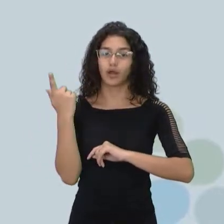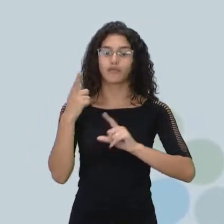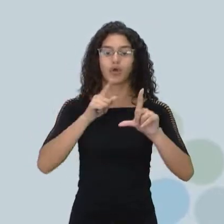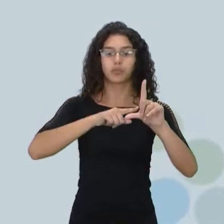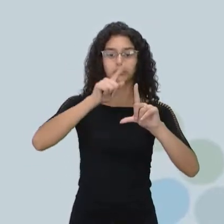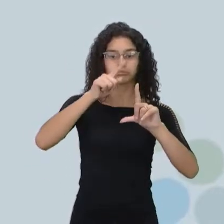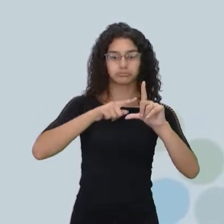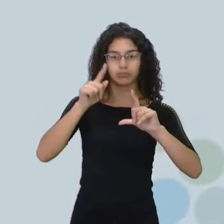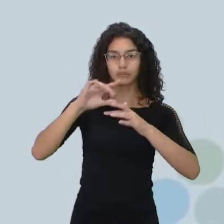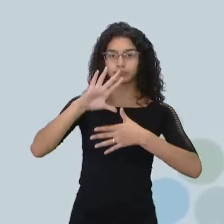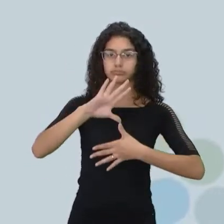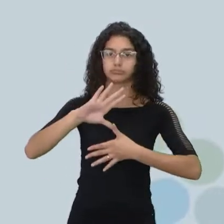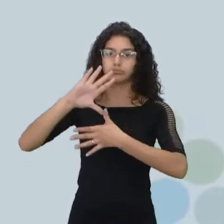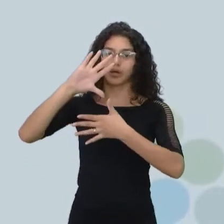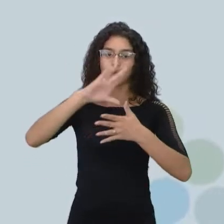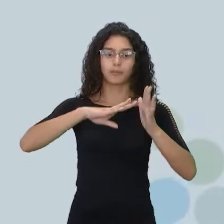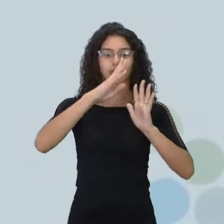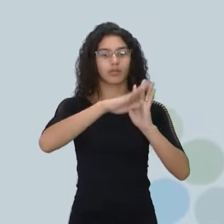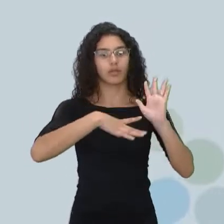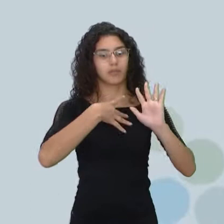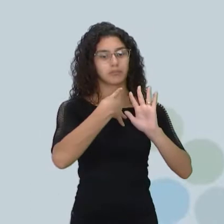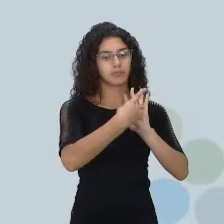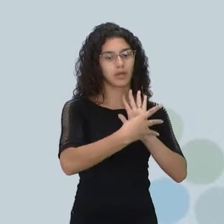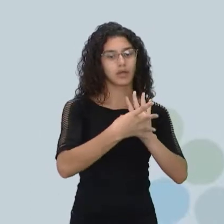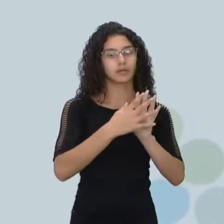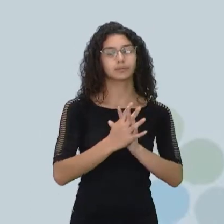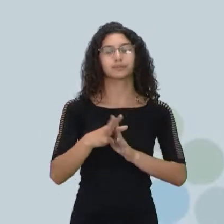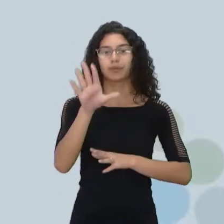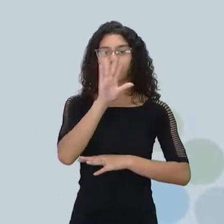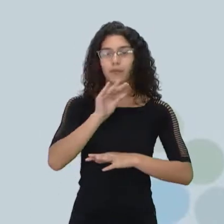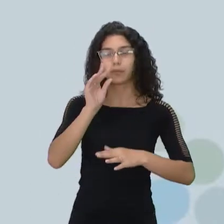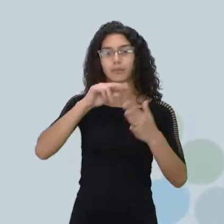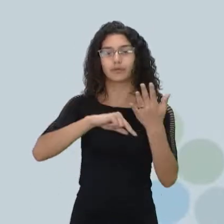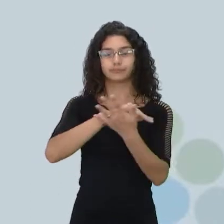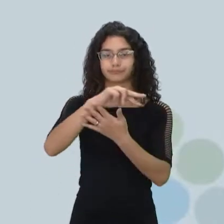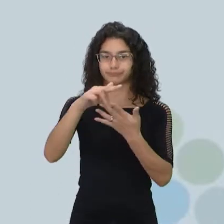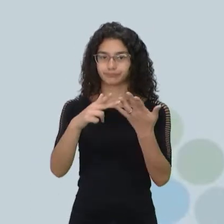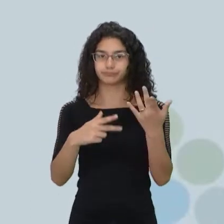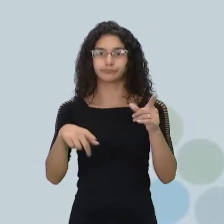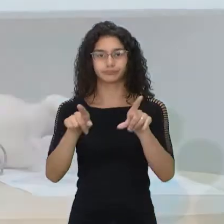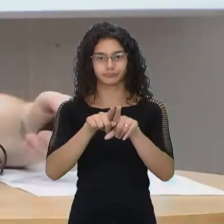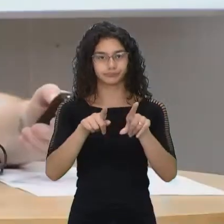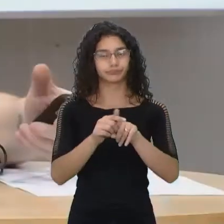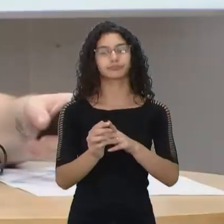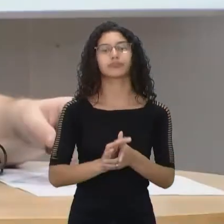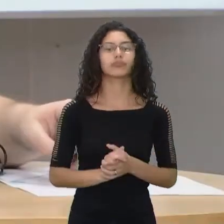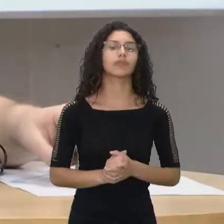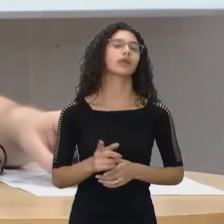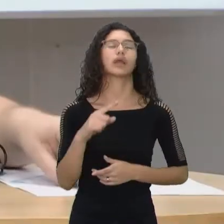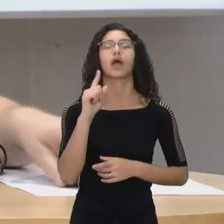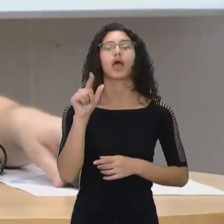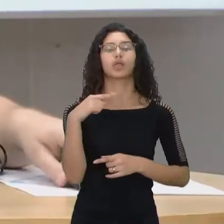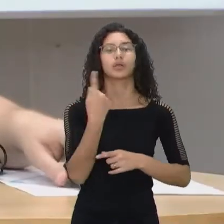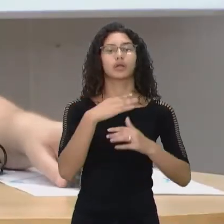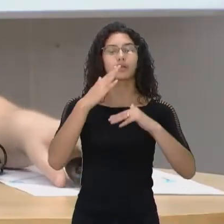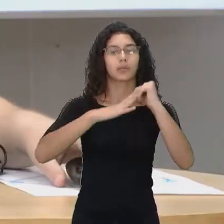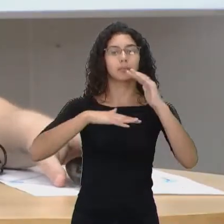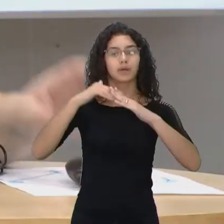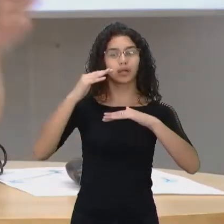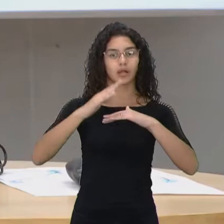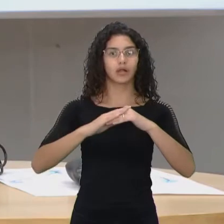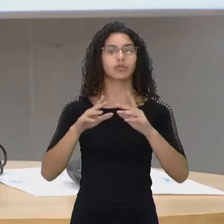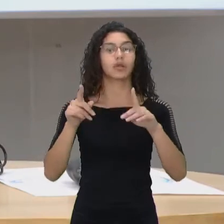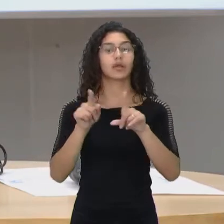geográficos, gráficos, mapas, tabelas, tradições orais, entre outros. Essa é a nossa habilidade.